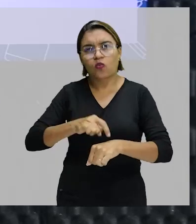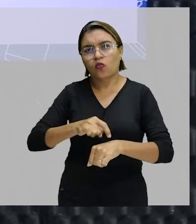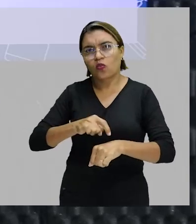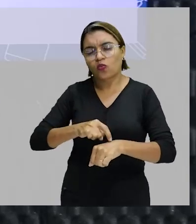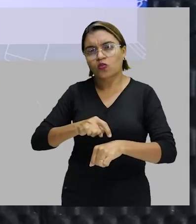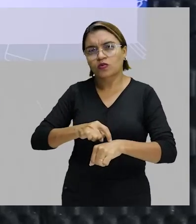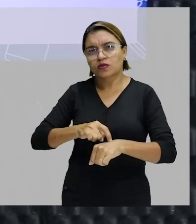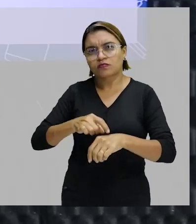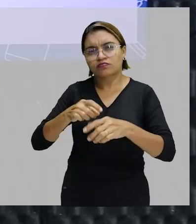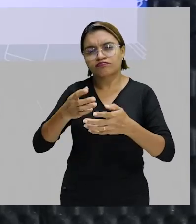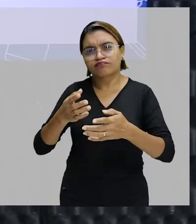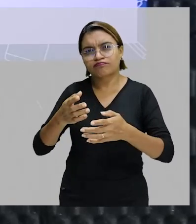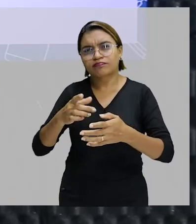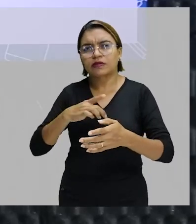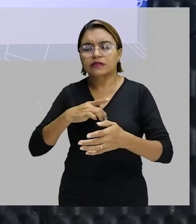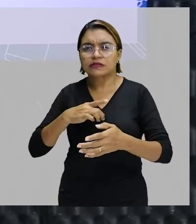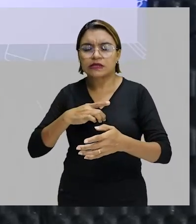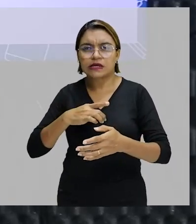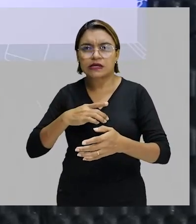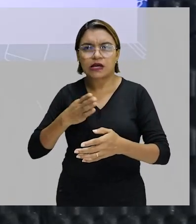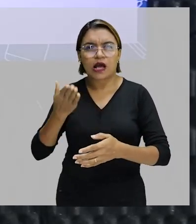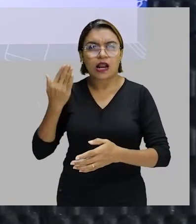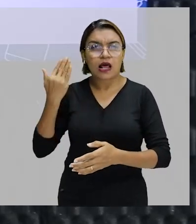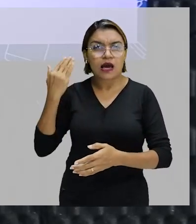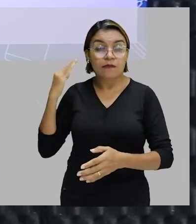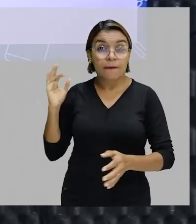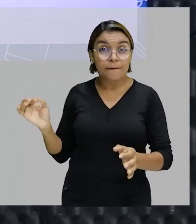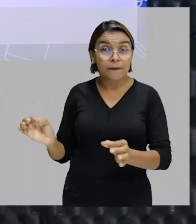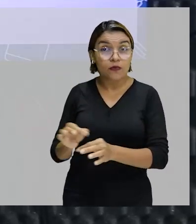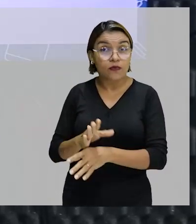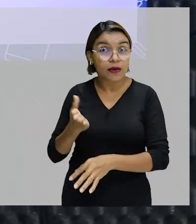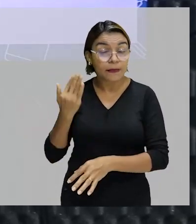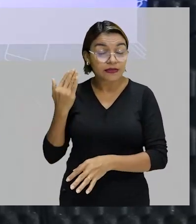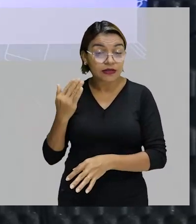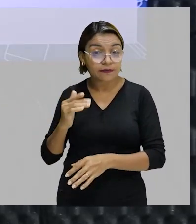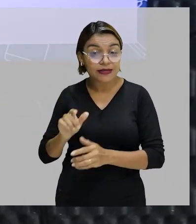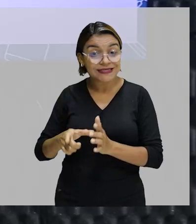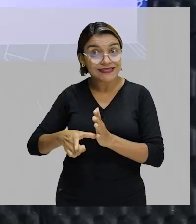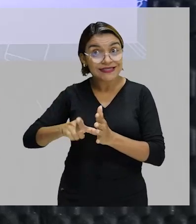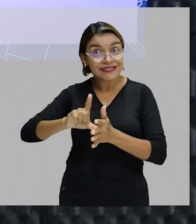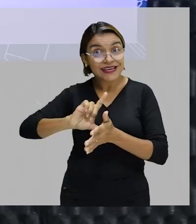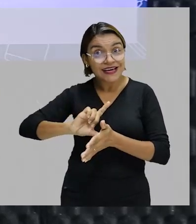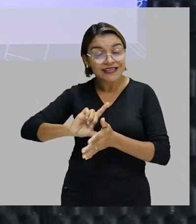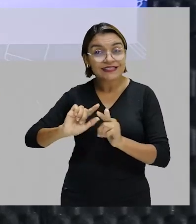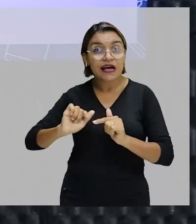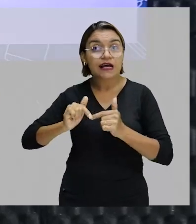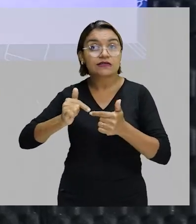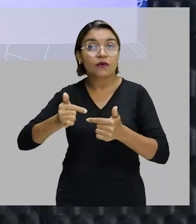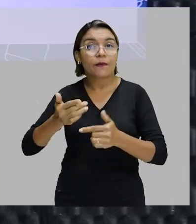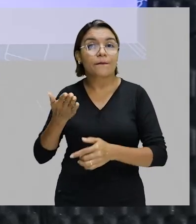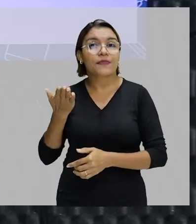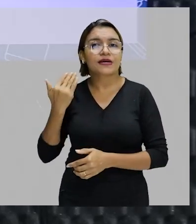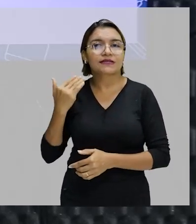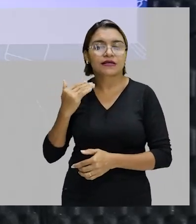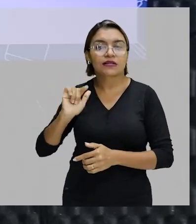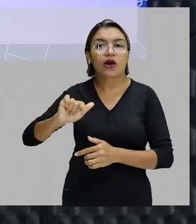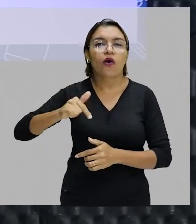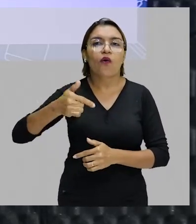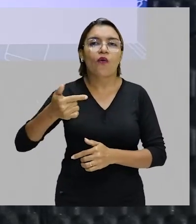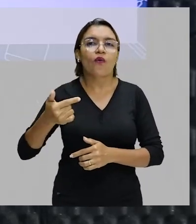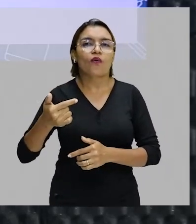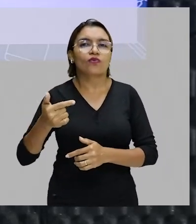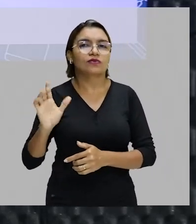determinado, que fica concluída no tempo passado. E antes dessa ação passada, nós temos outros eventos que